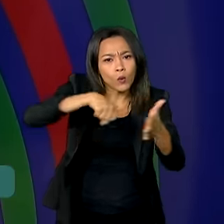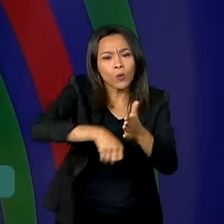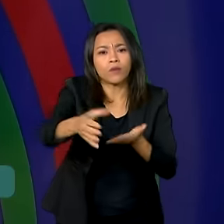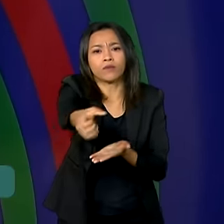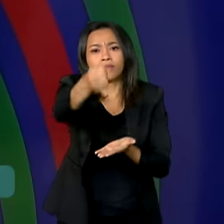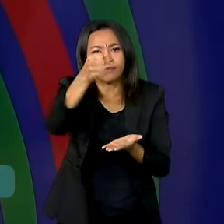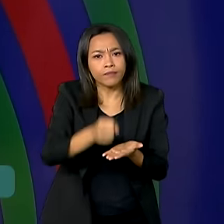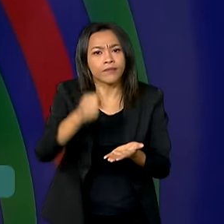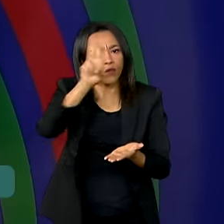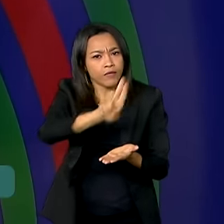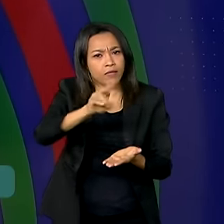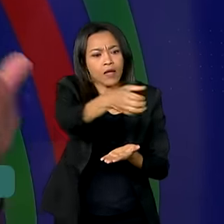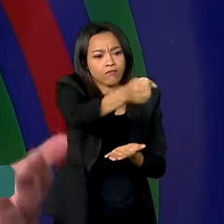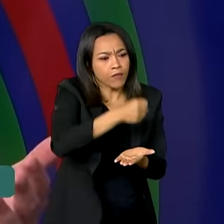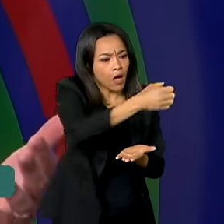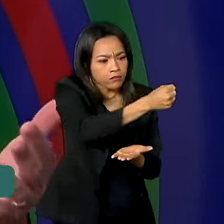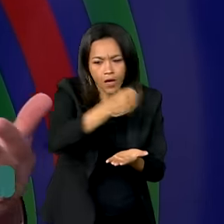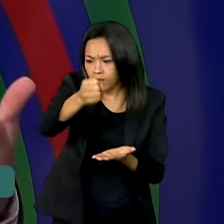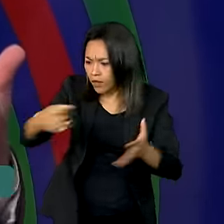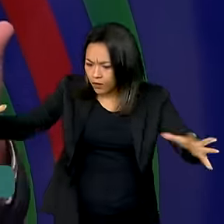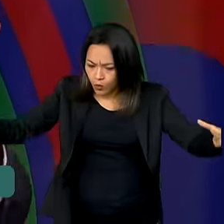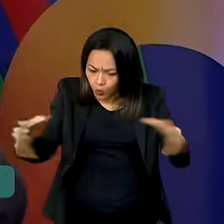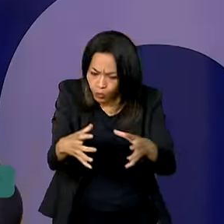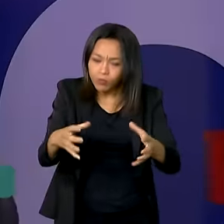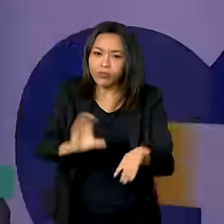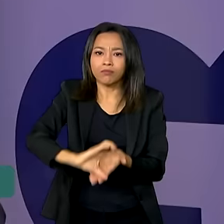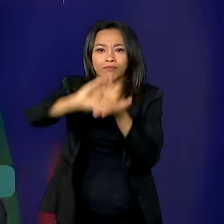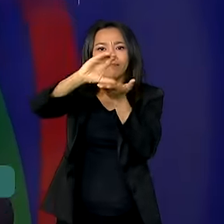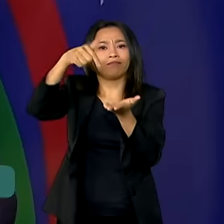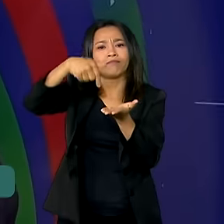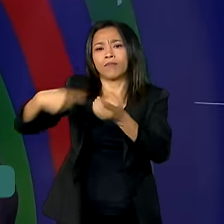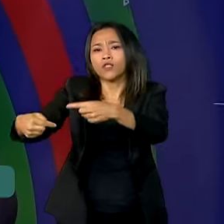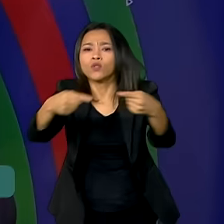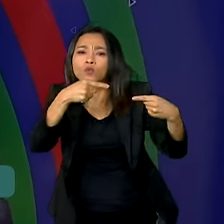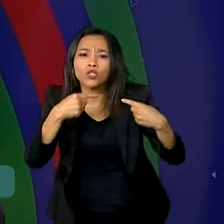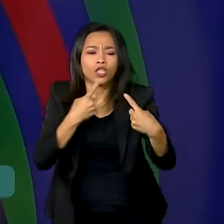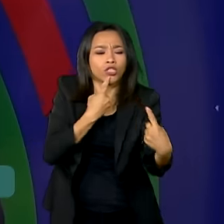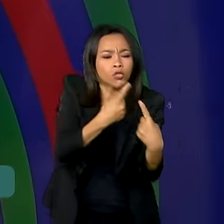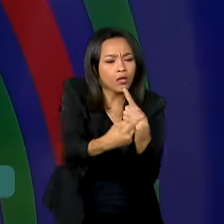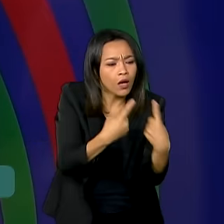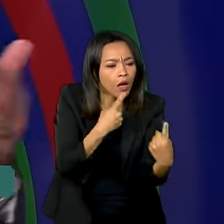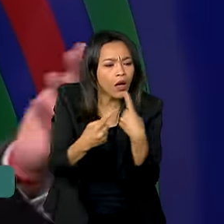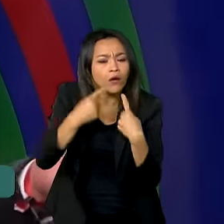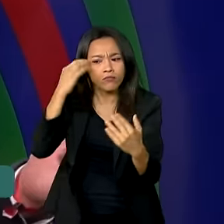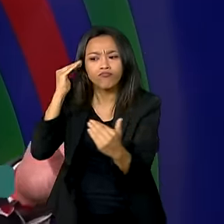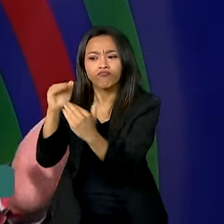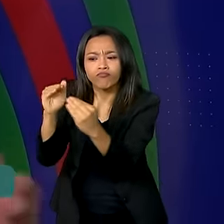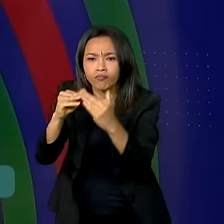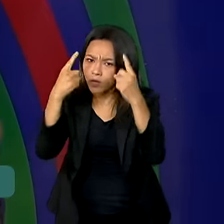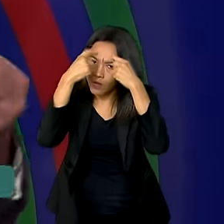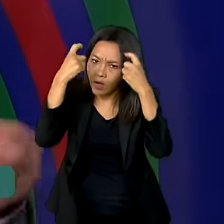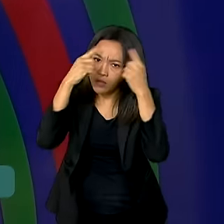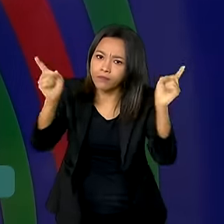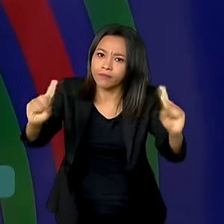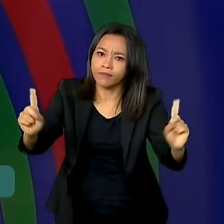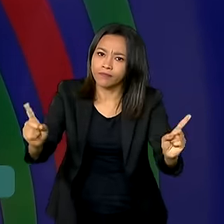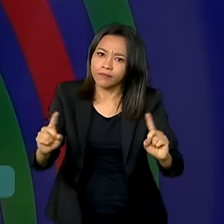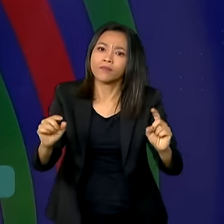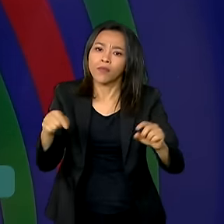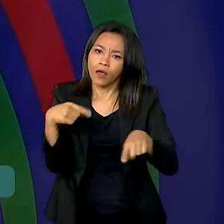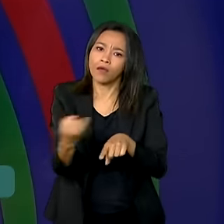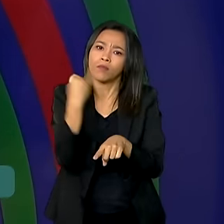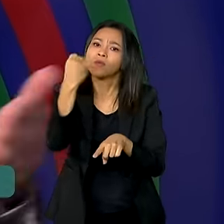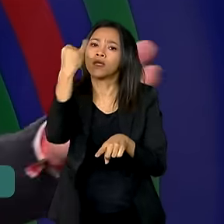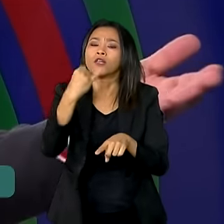o Brasil inteiro, com posições diferentes, mas para discutir com diálogo, com consenso, não com violência, é muito importante para